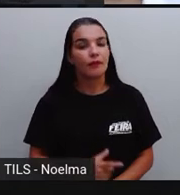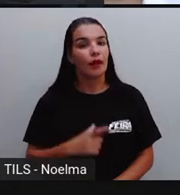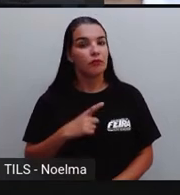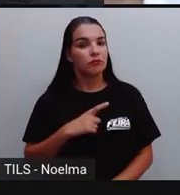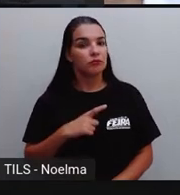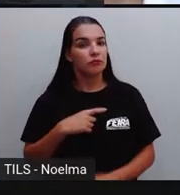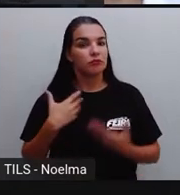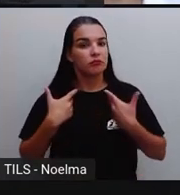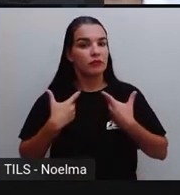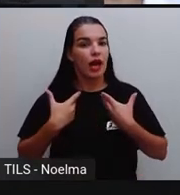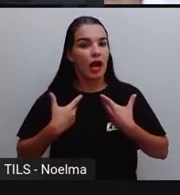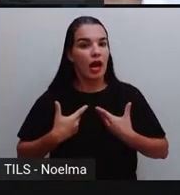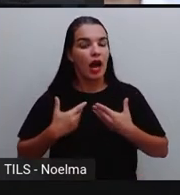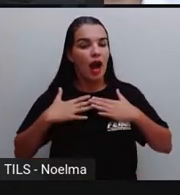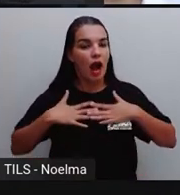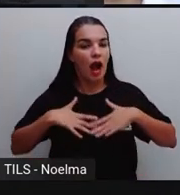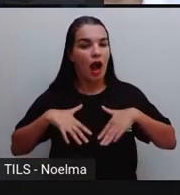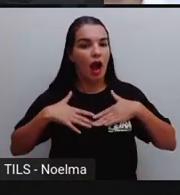sensato,